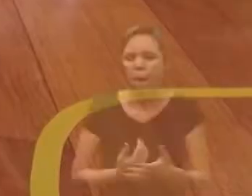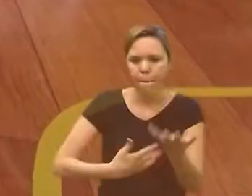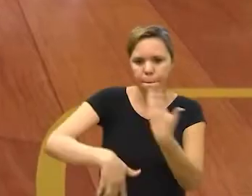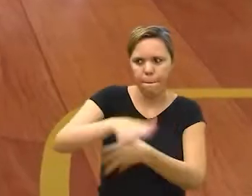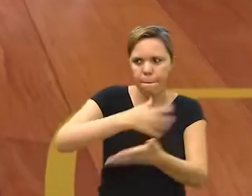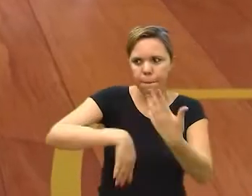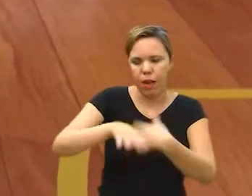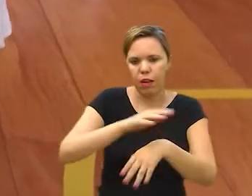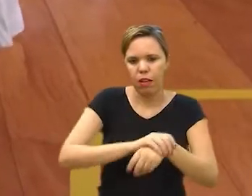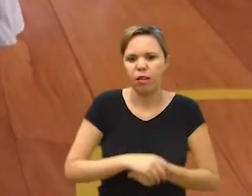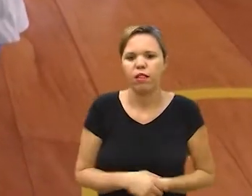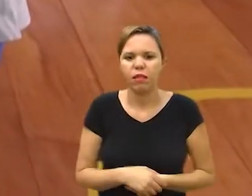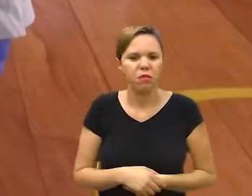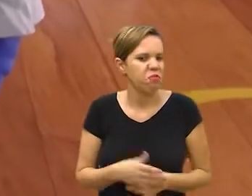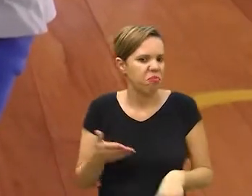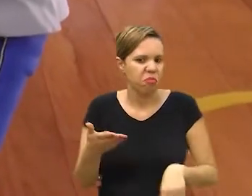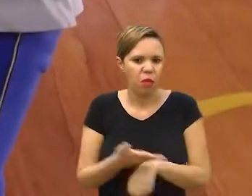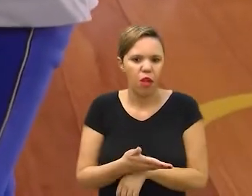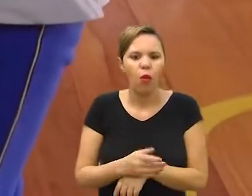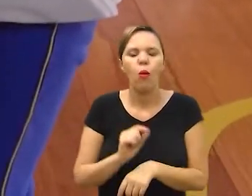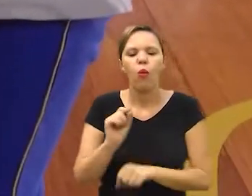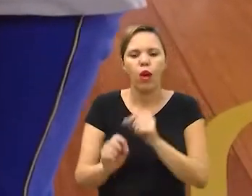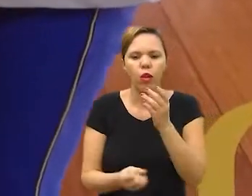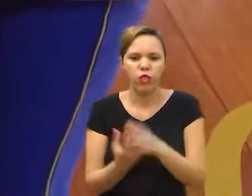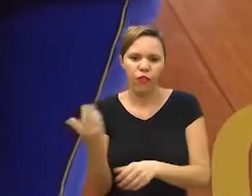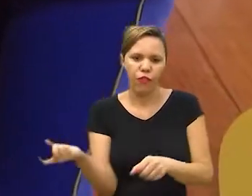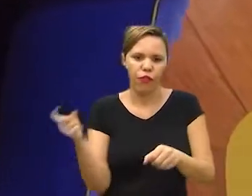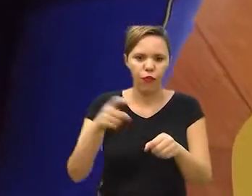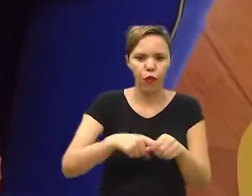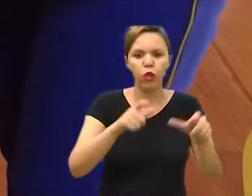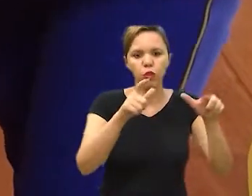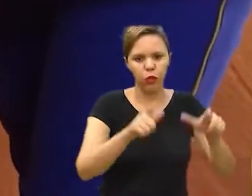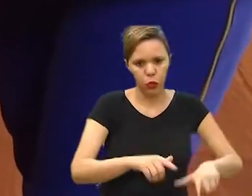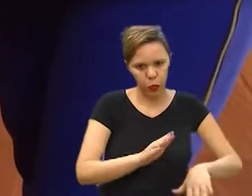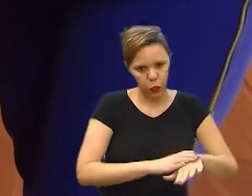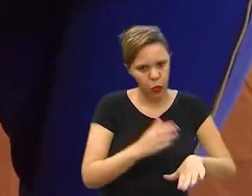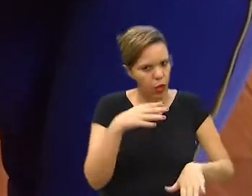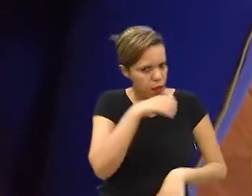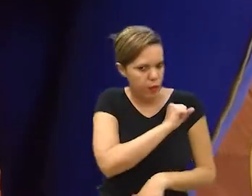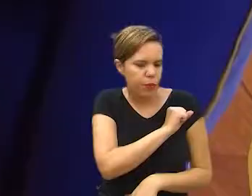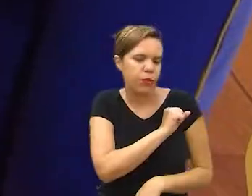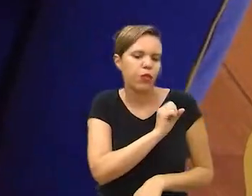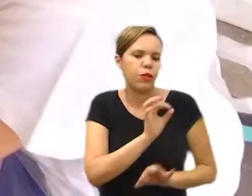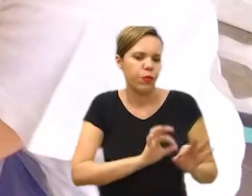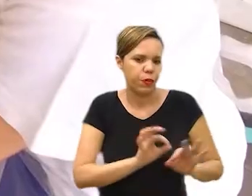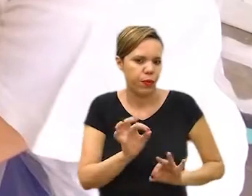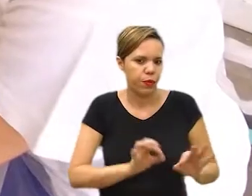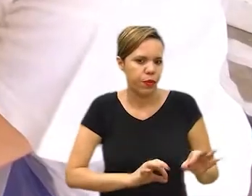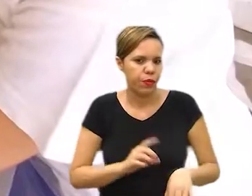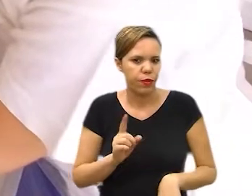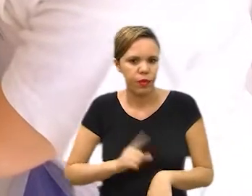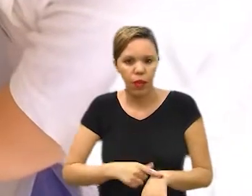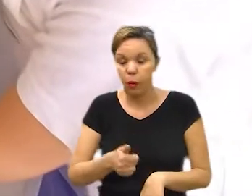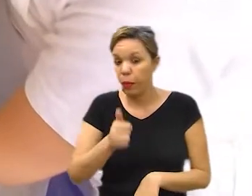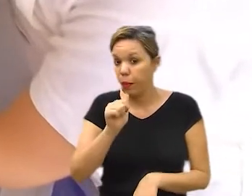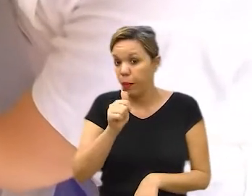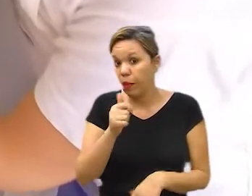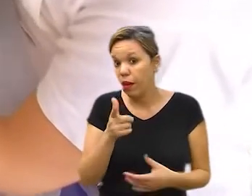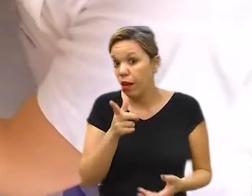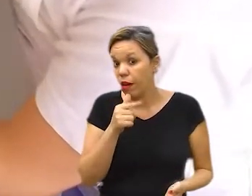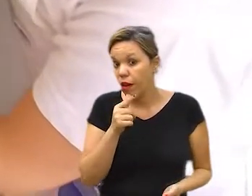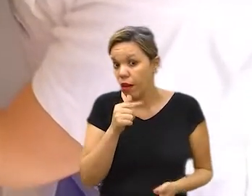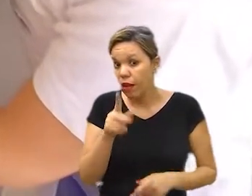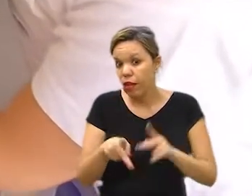Bagunça aqui não entra. O que sai, volta para o lugar rapidinho. Na hora de beber água,